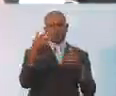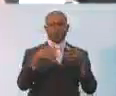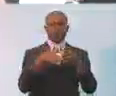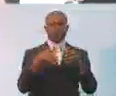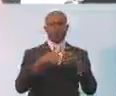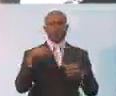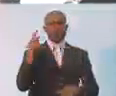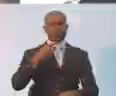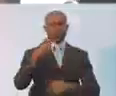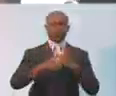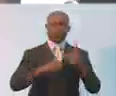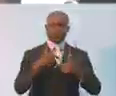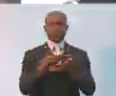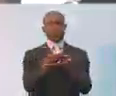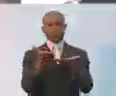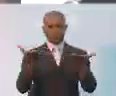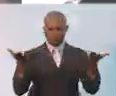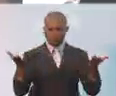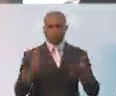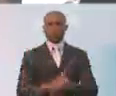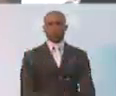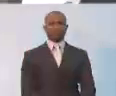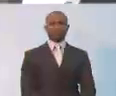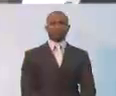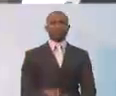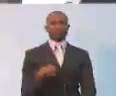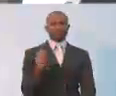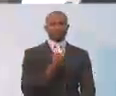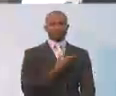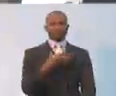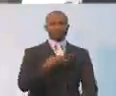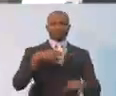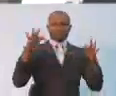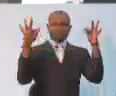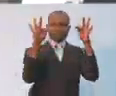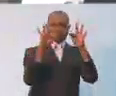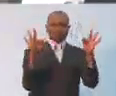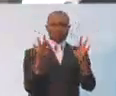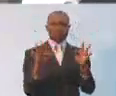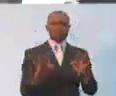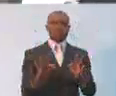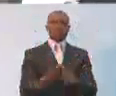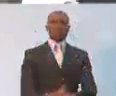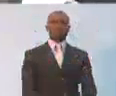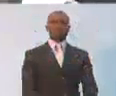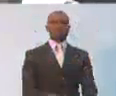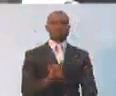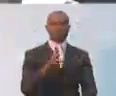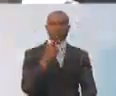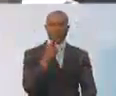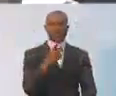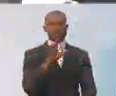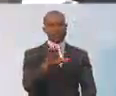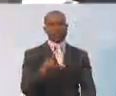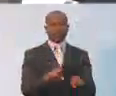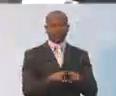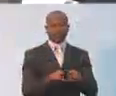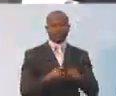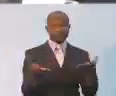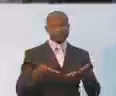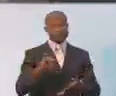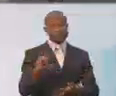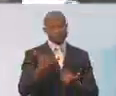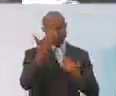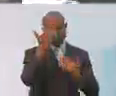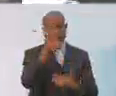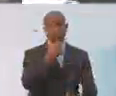que isso é trabalho de vocês, tá? E a gente fica feliz com isso. É isso que eu tenho para dizer. Eu queria aproveitar para